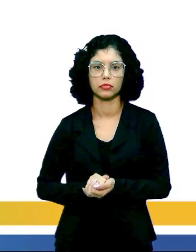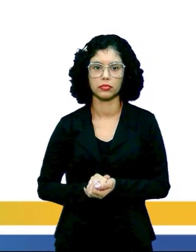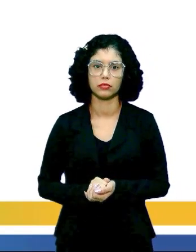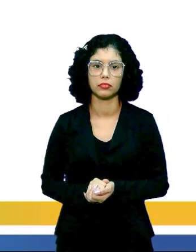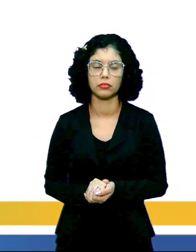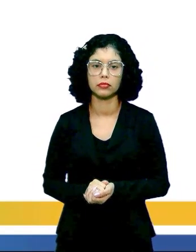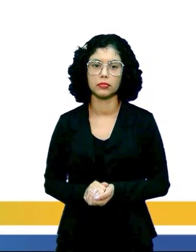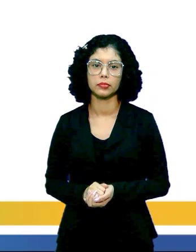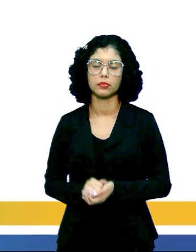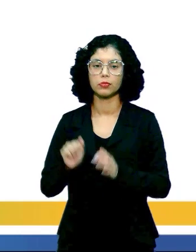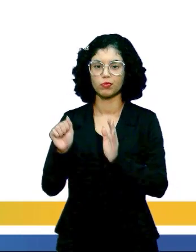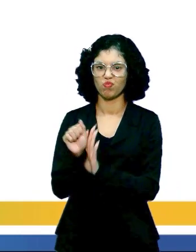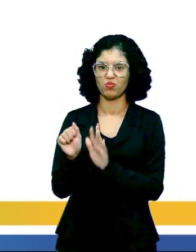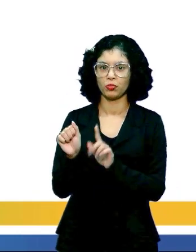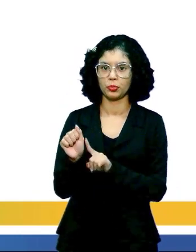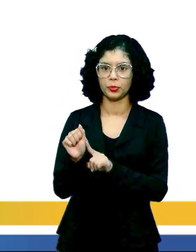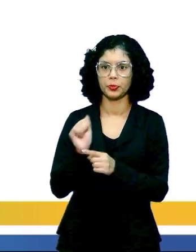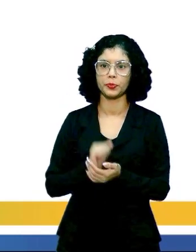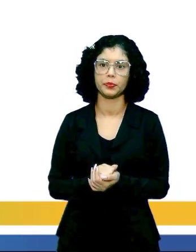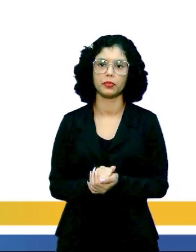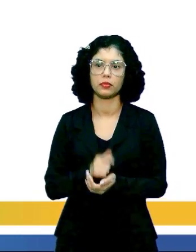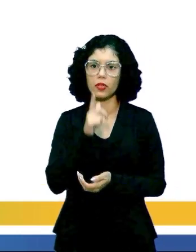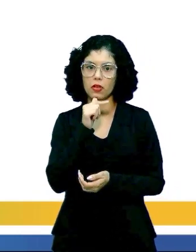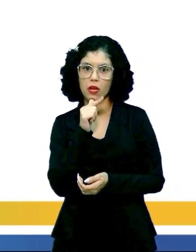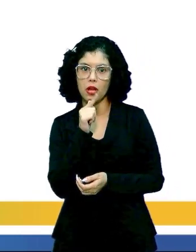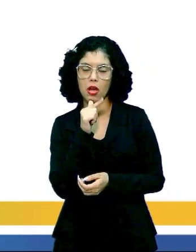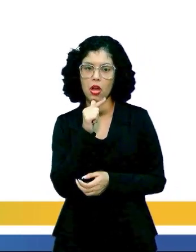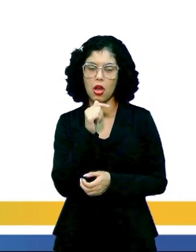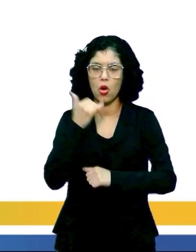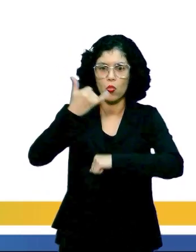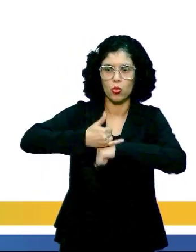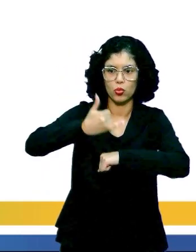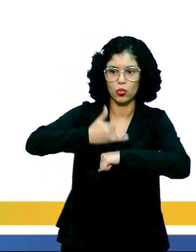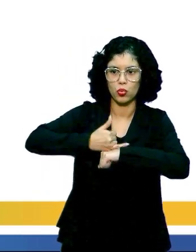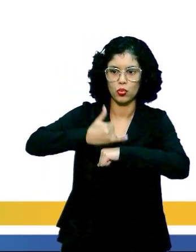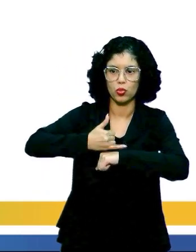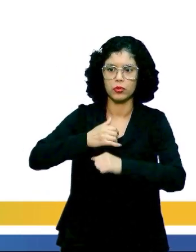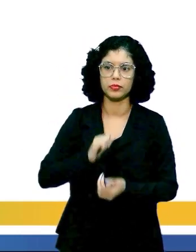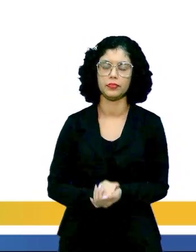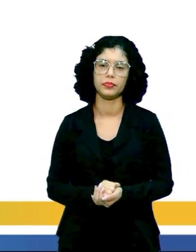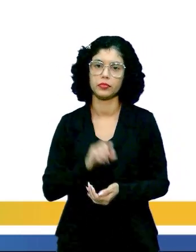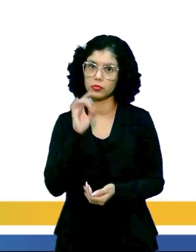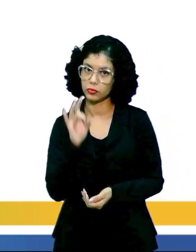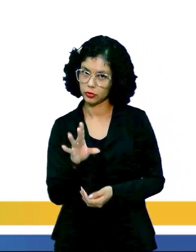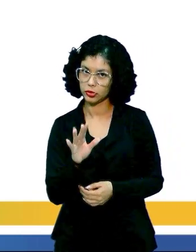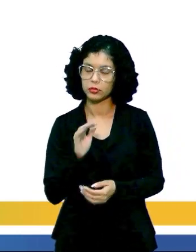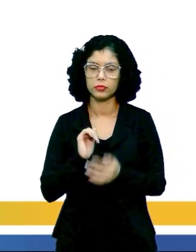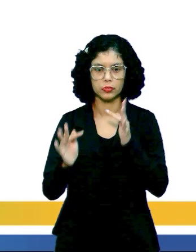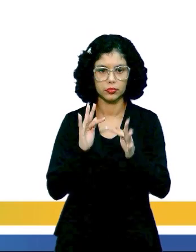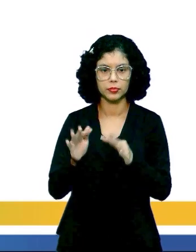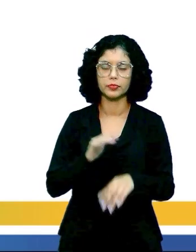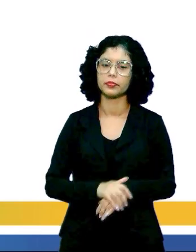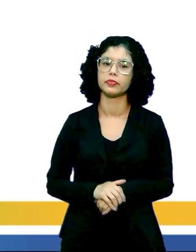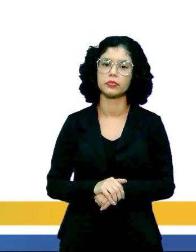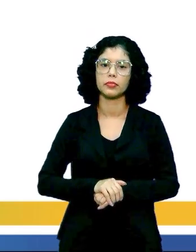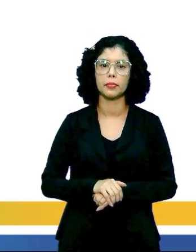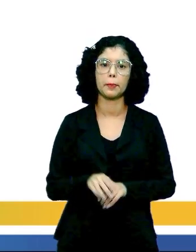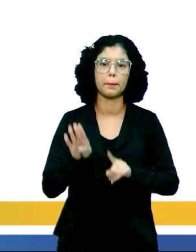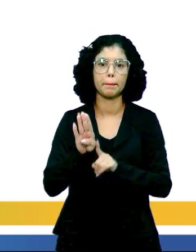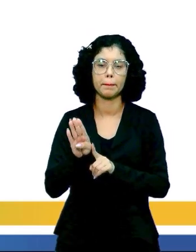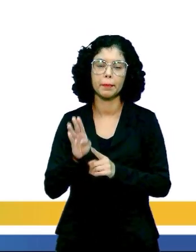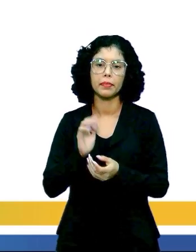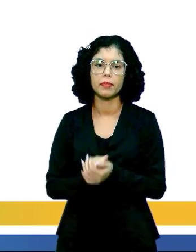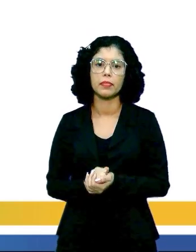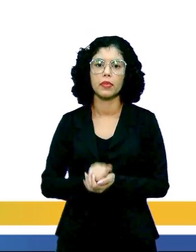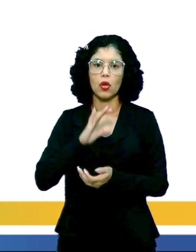luz? Mudança de fase sólida para fase líquida do elemento metálico. Isso é apenas mudança de estado físico. Letra B.